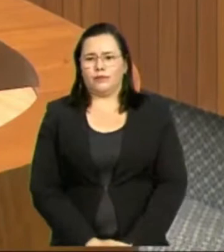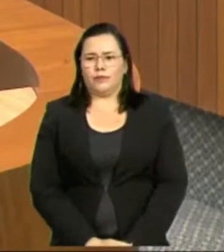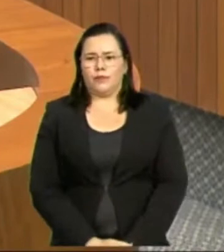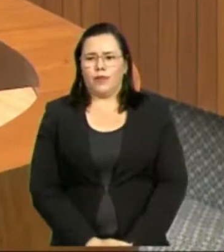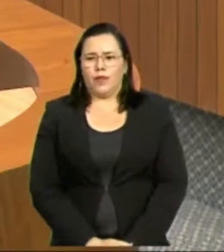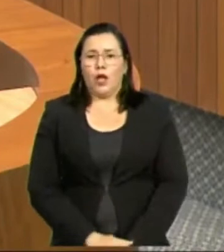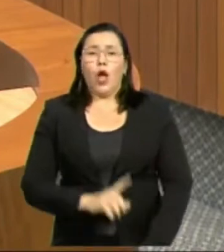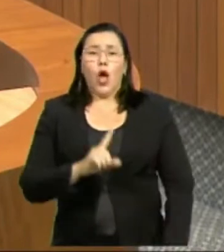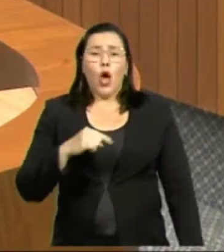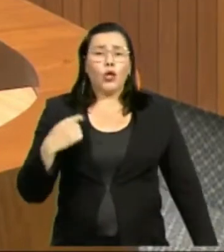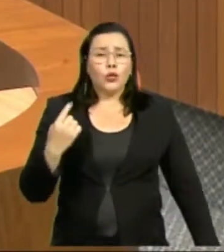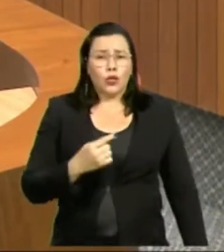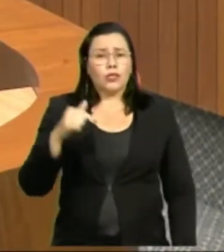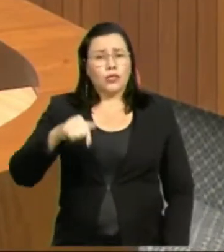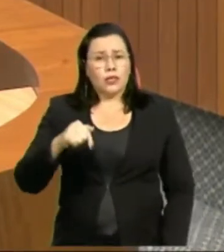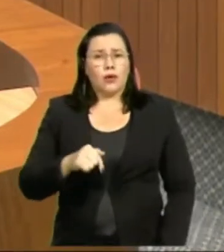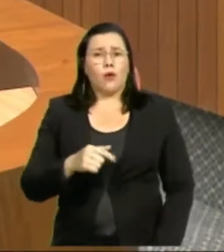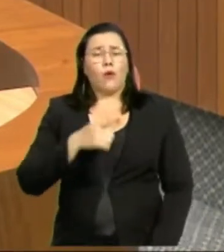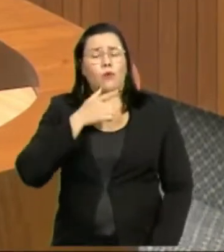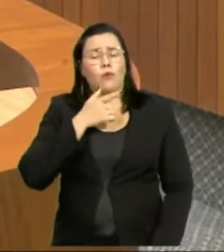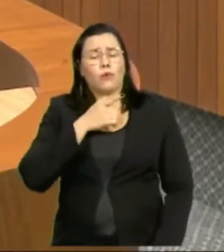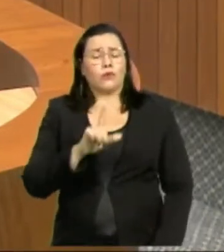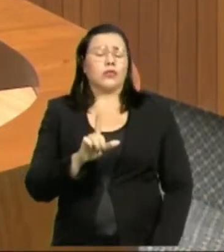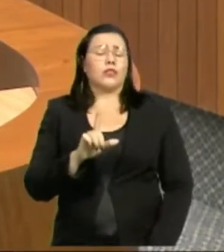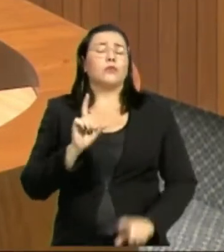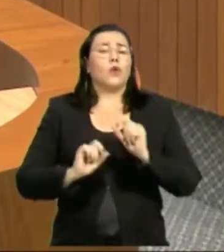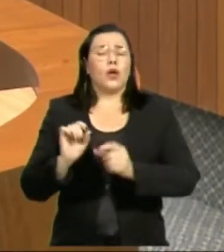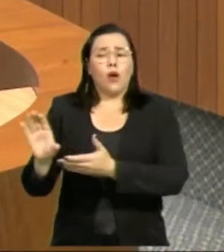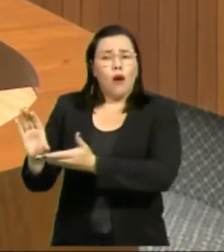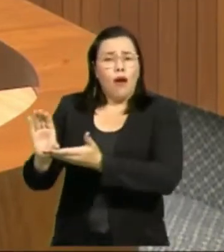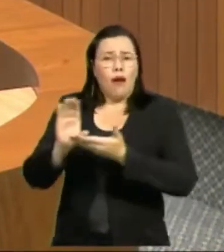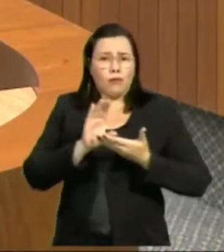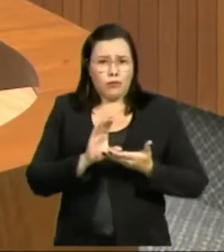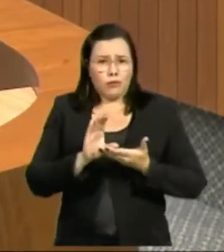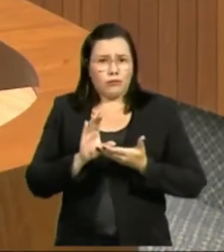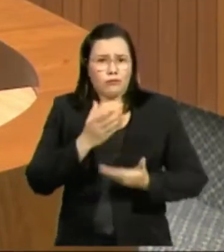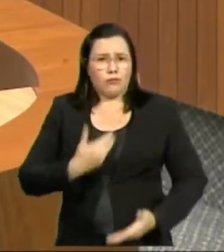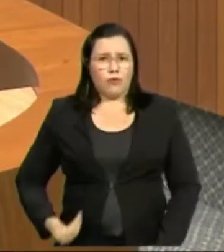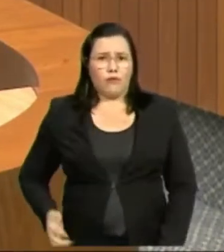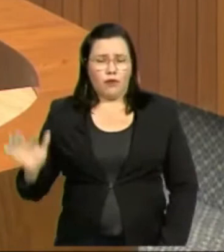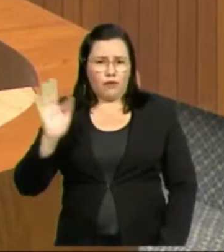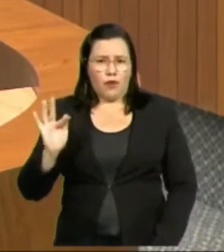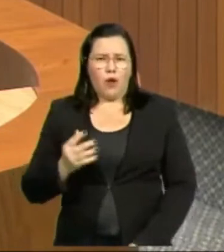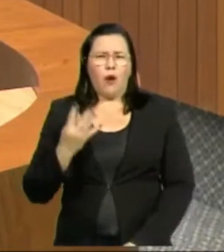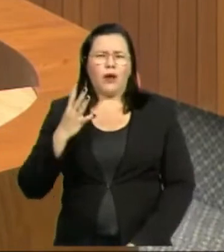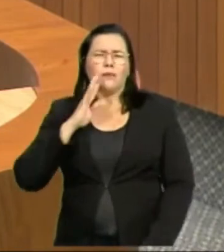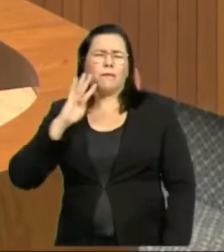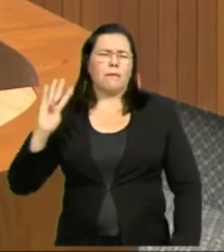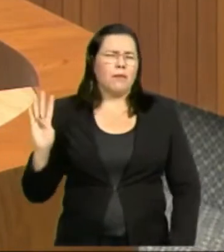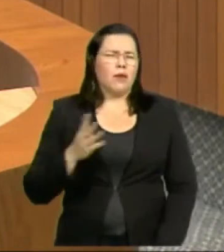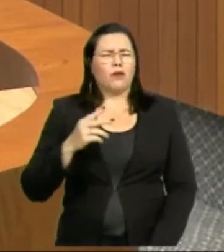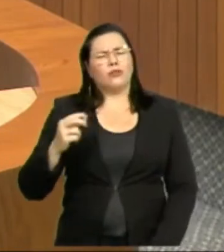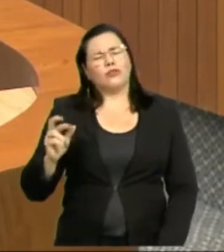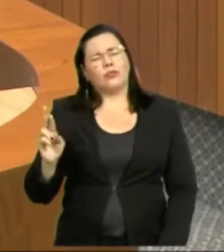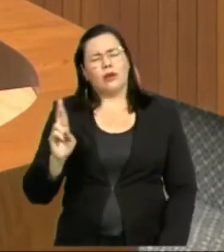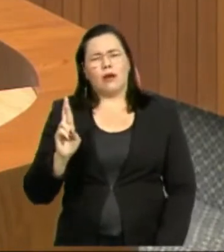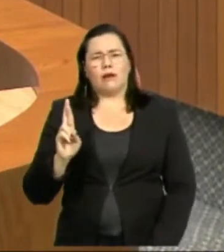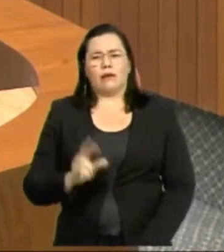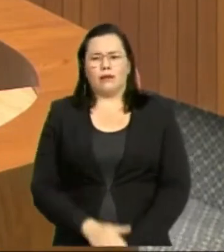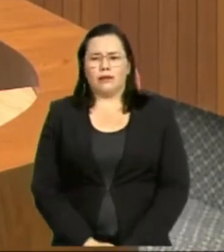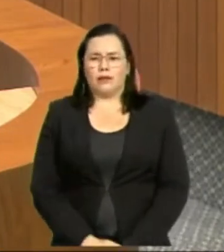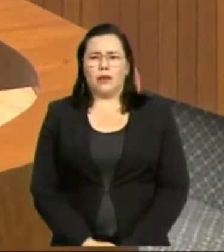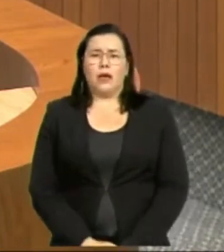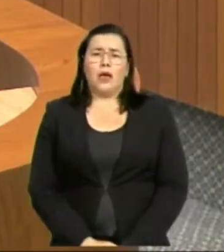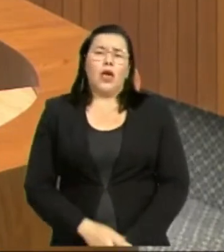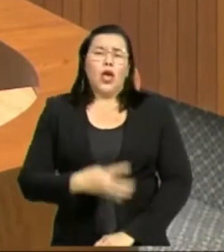o recurso do precatório do Fundef, vão ser mais de 4 bilhões de reais, 40% desse que deveria